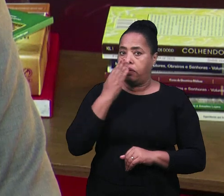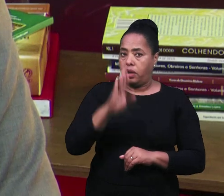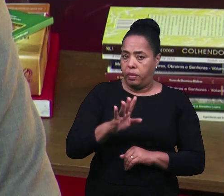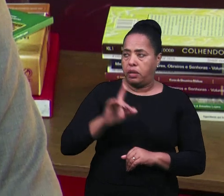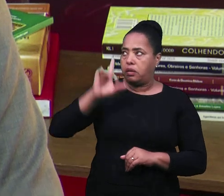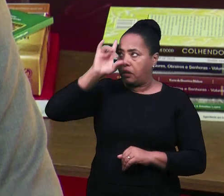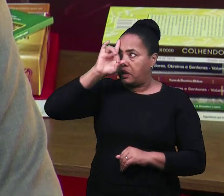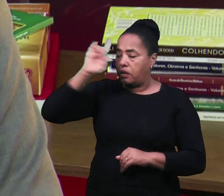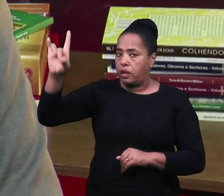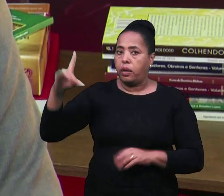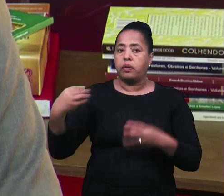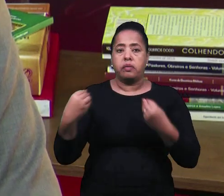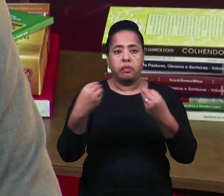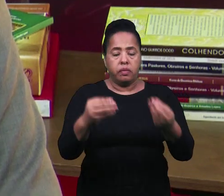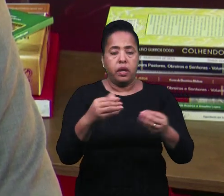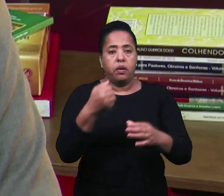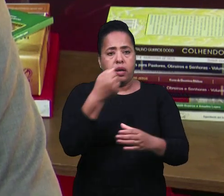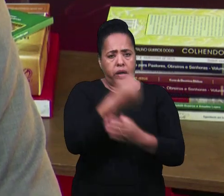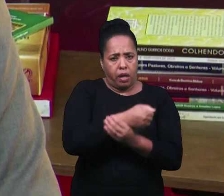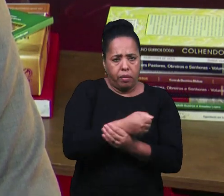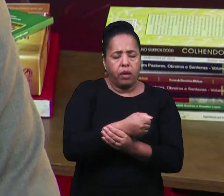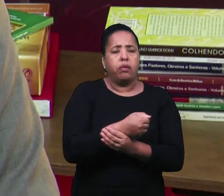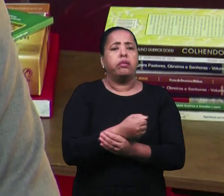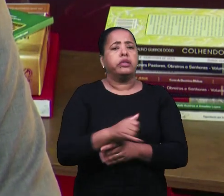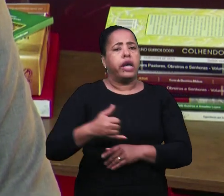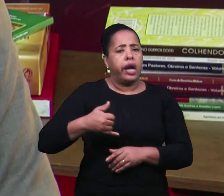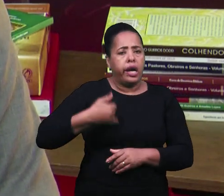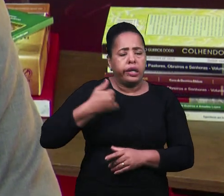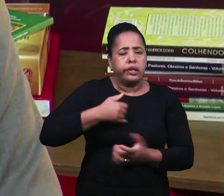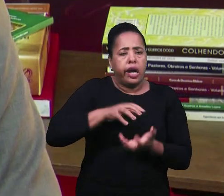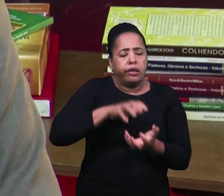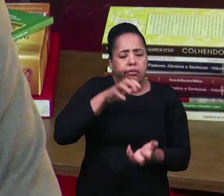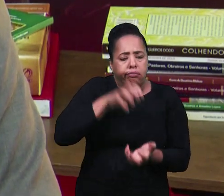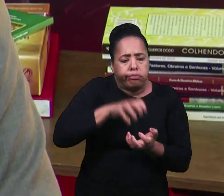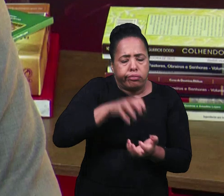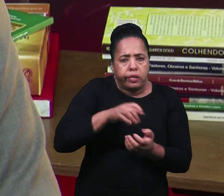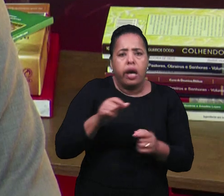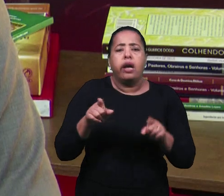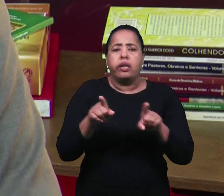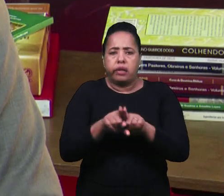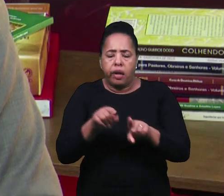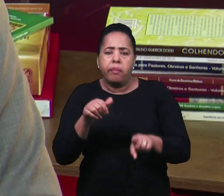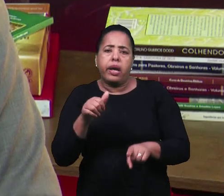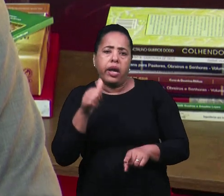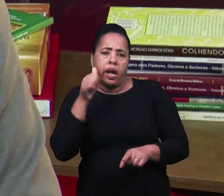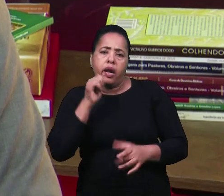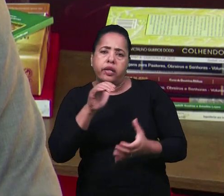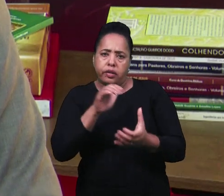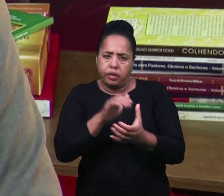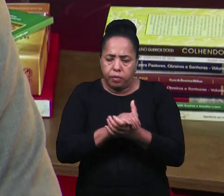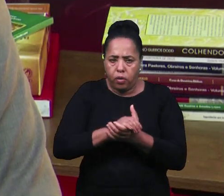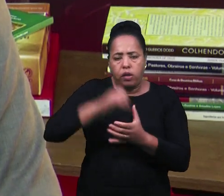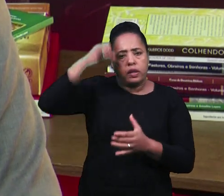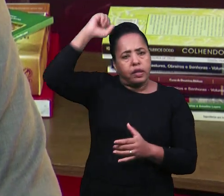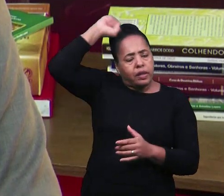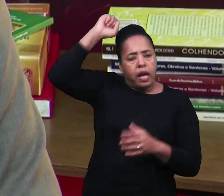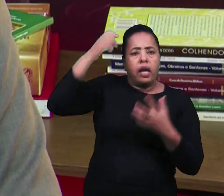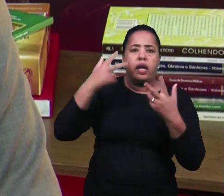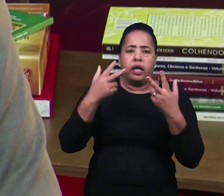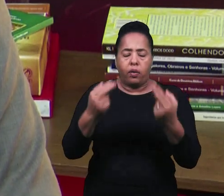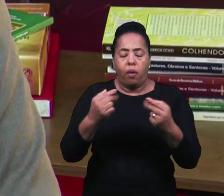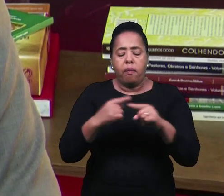para Abraão, que já estava avançado em idade, a sua esposa também avançada em idade, mas por uma